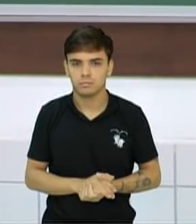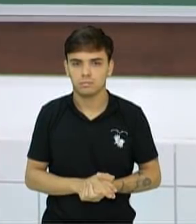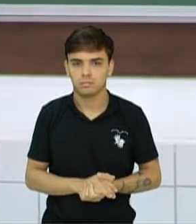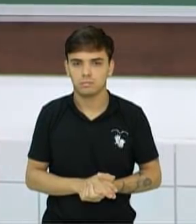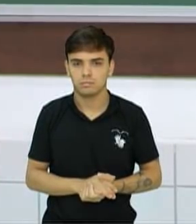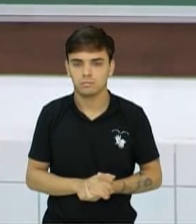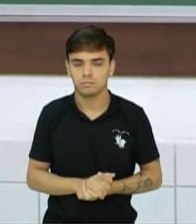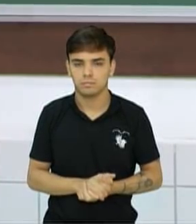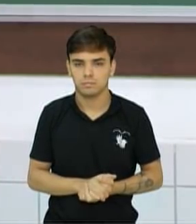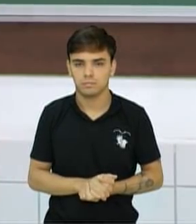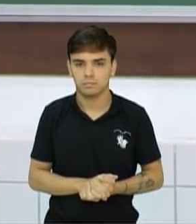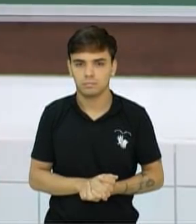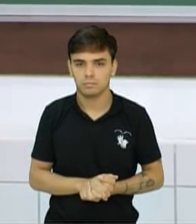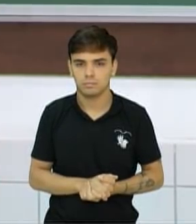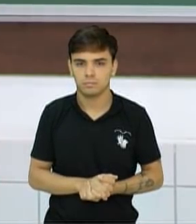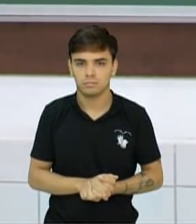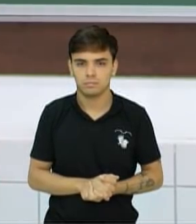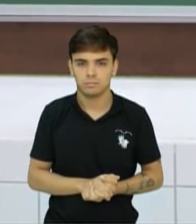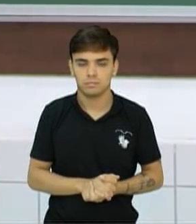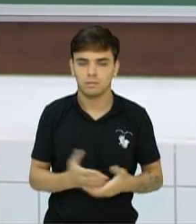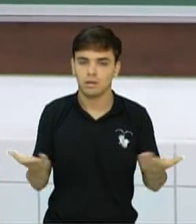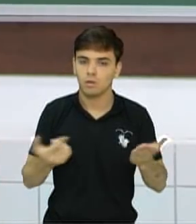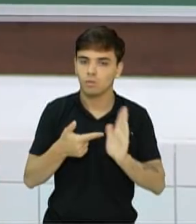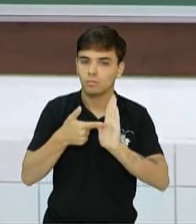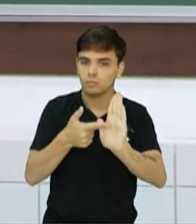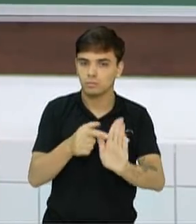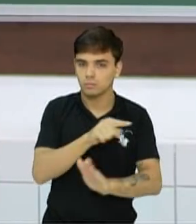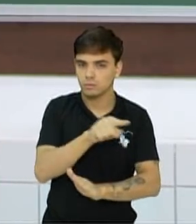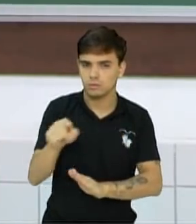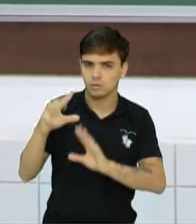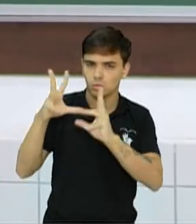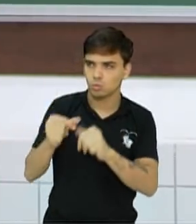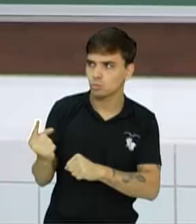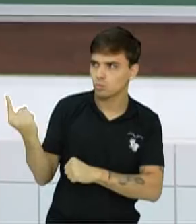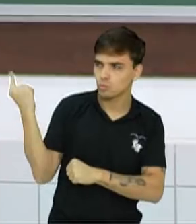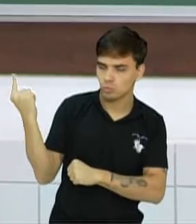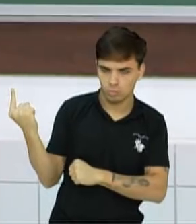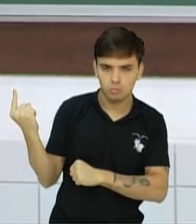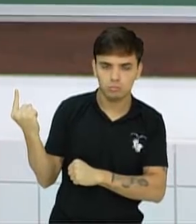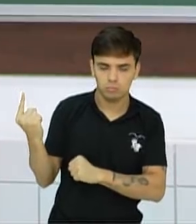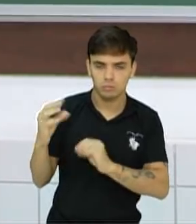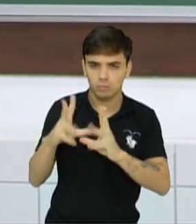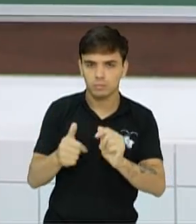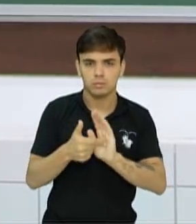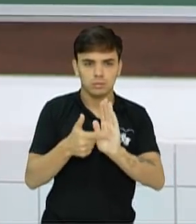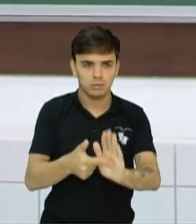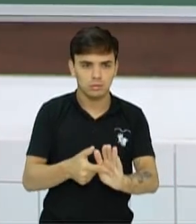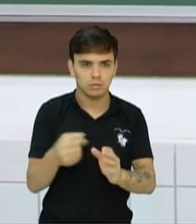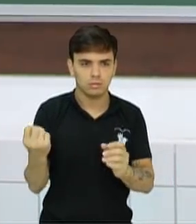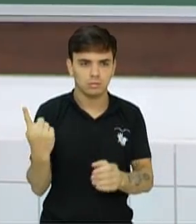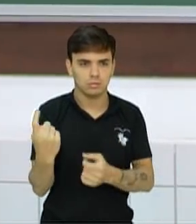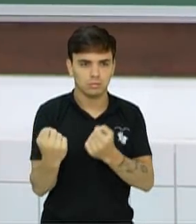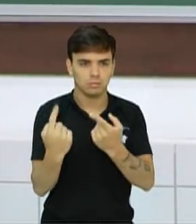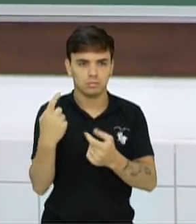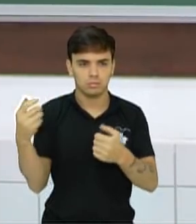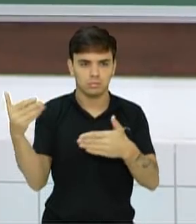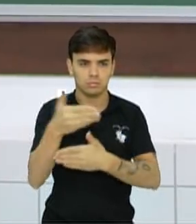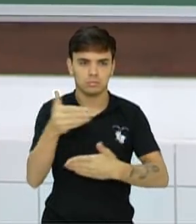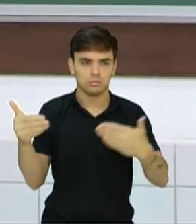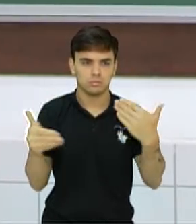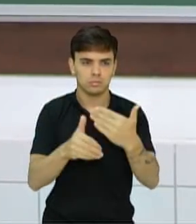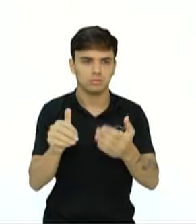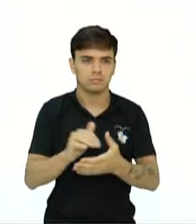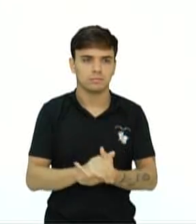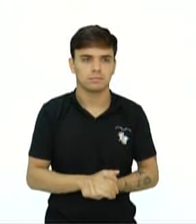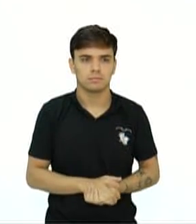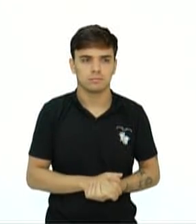lá. Agora eu vou apresentar para vocês, tudo isso que eu falei ali, eu vou apresentar para vocês aqui em alguns slides. Né?